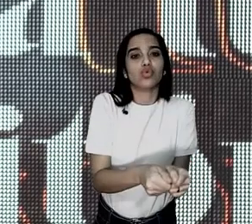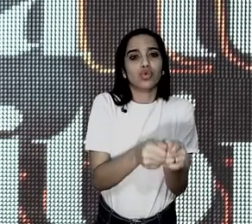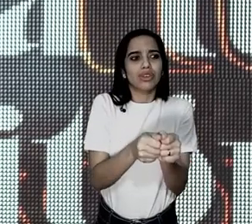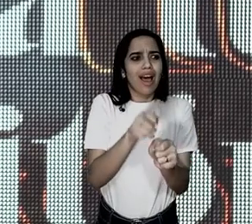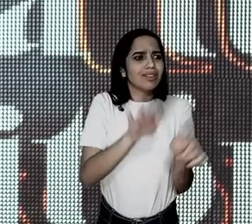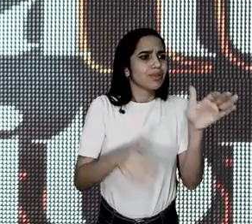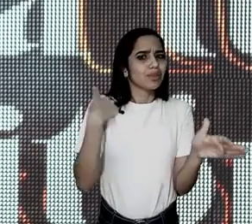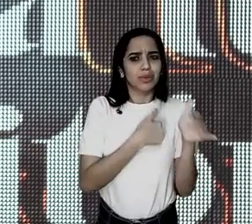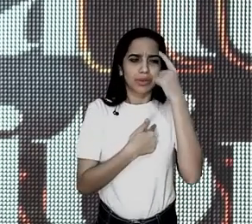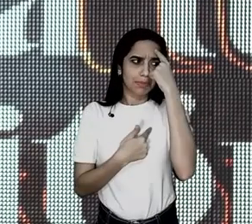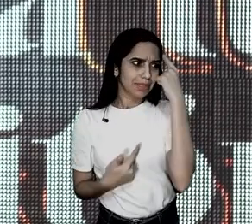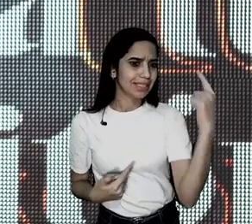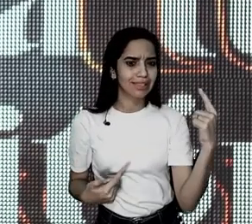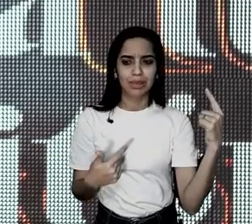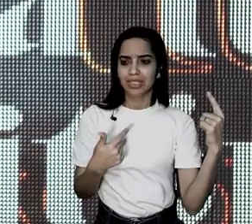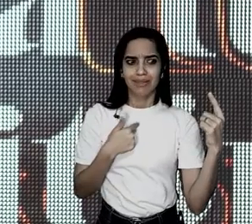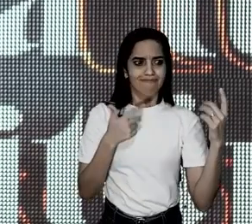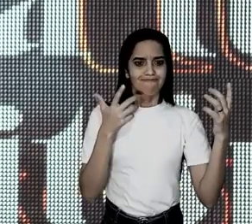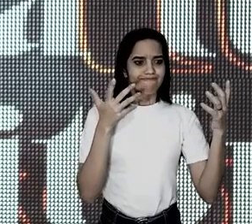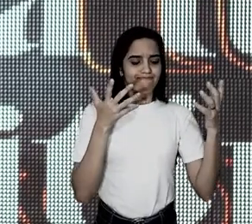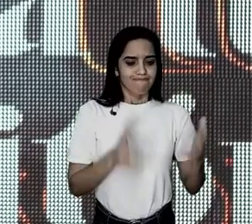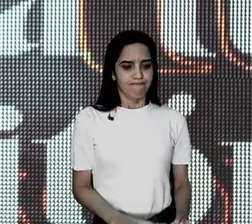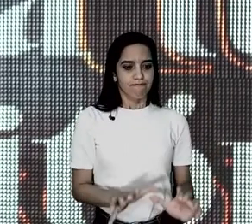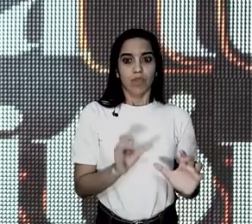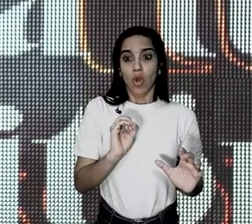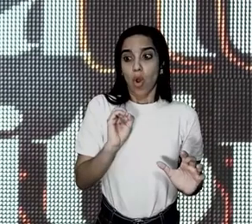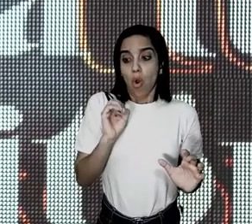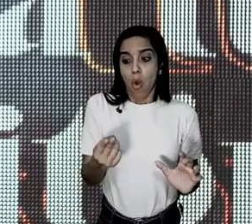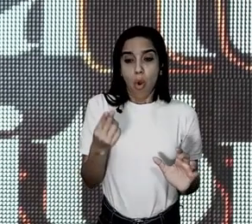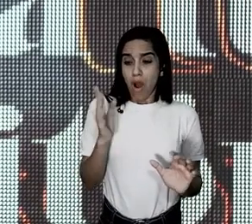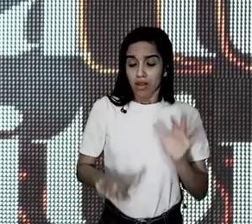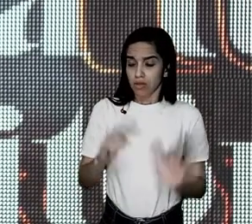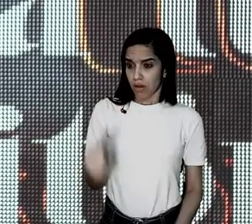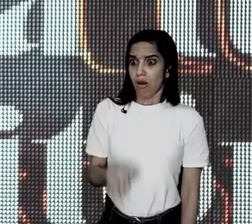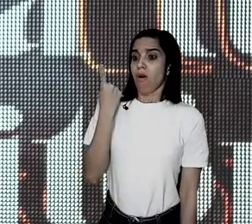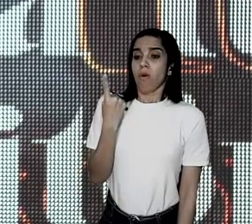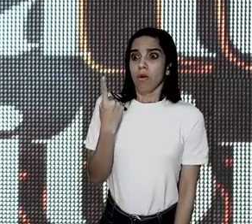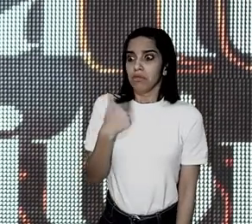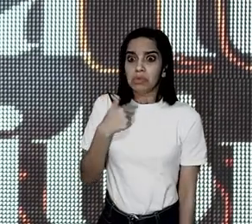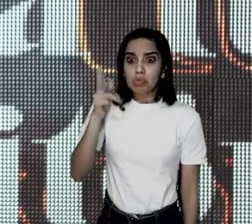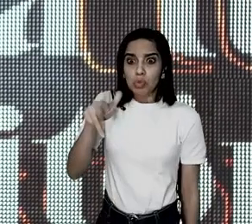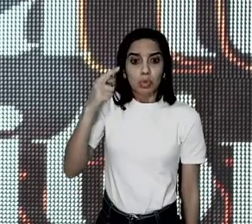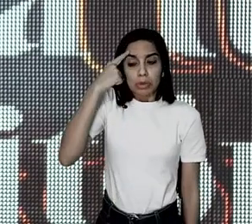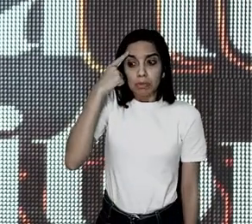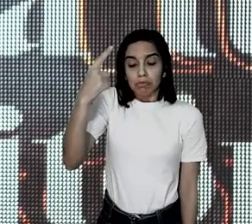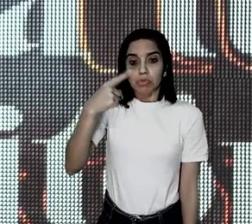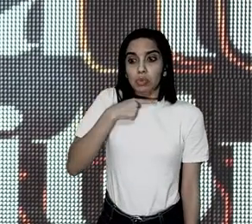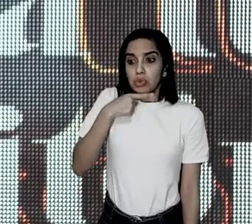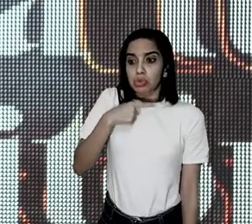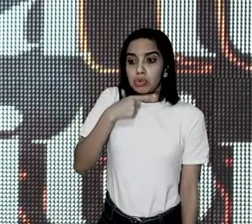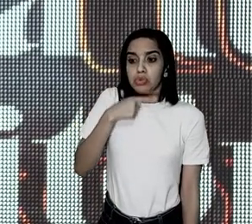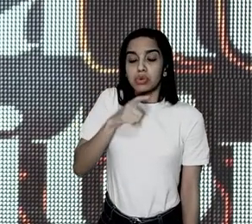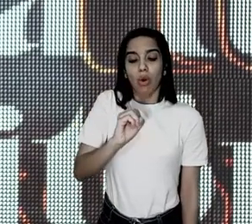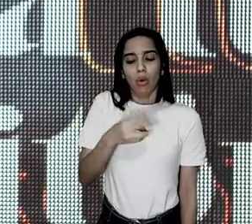quando aquilo que a gente não quer ou acontece ou nos pega de súbito, ou quando aquilo que a gente